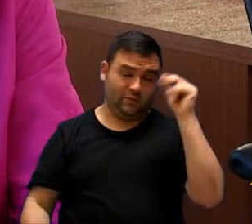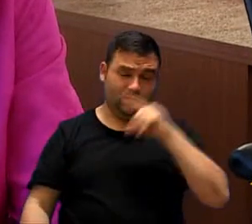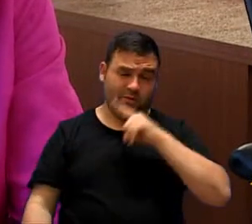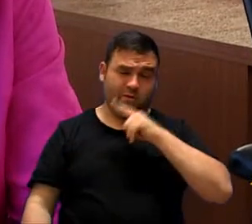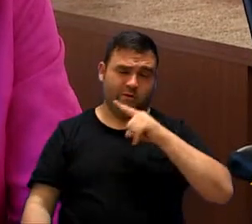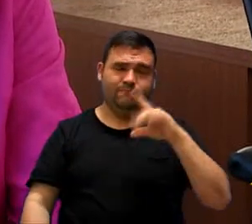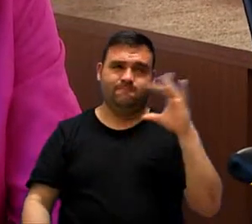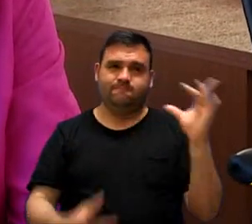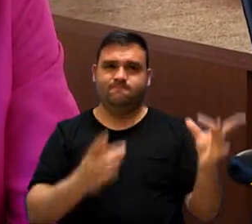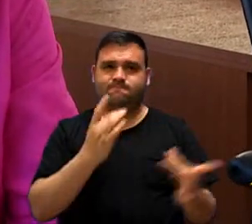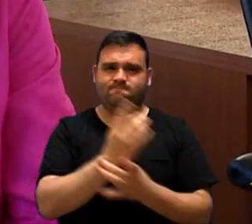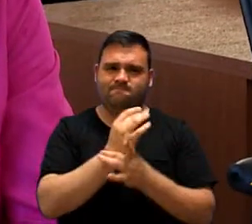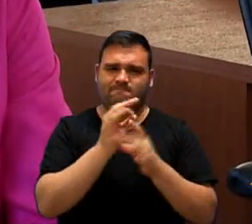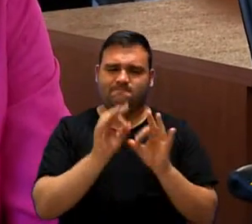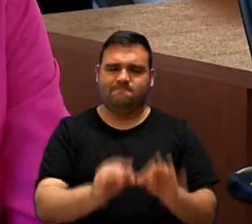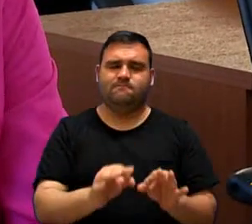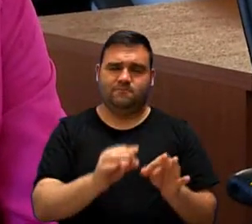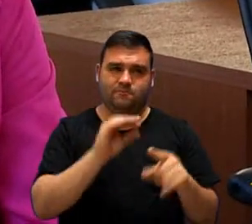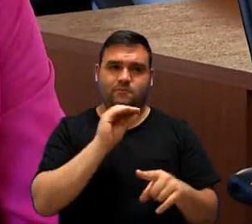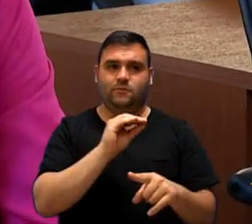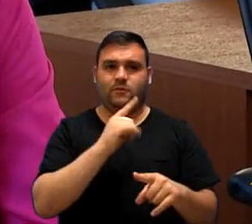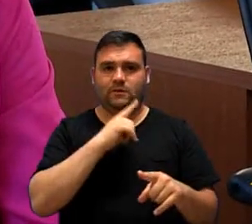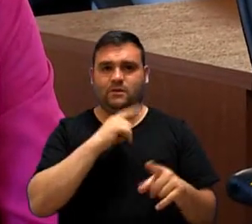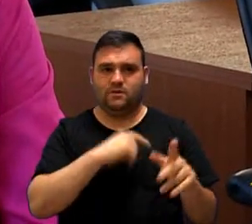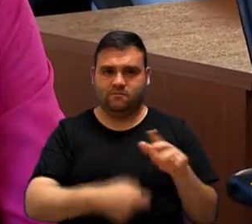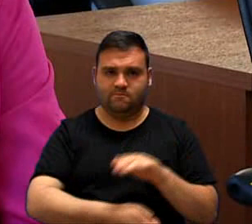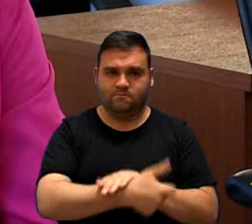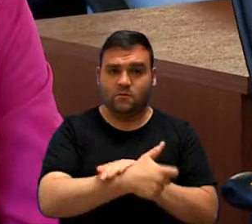está garantido esse valor para investimento ou não?